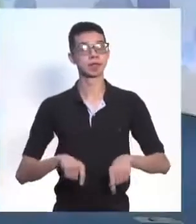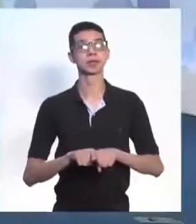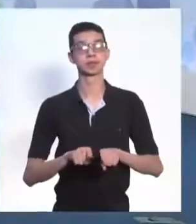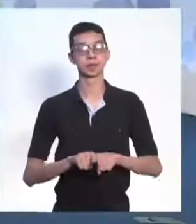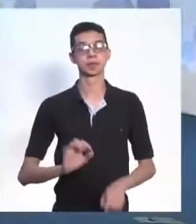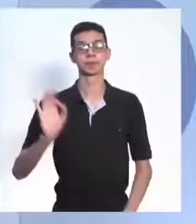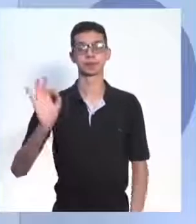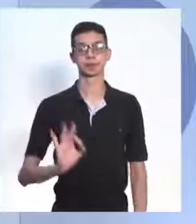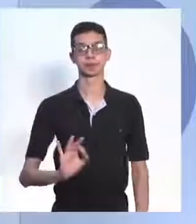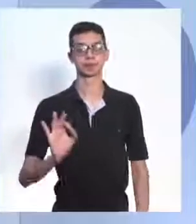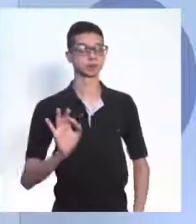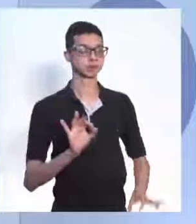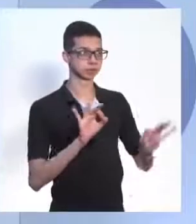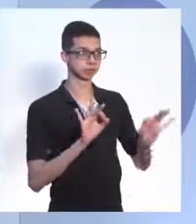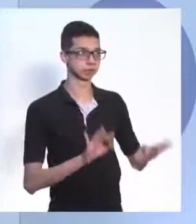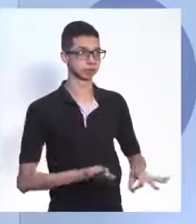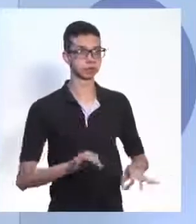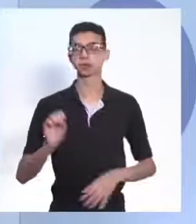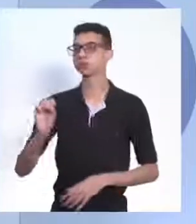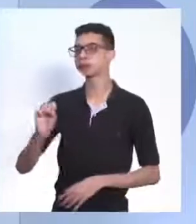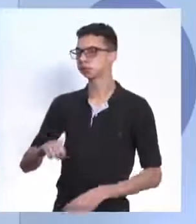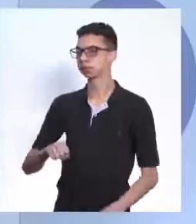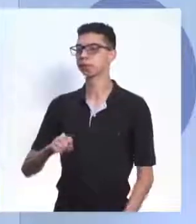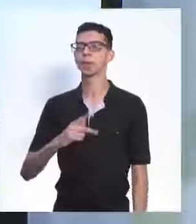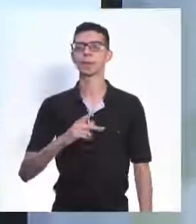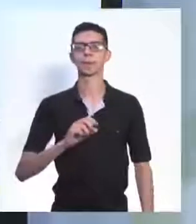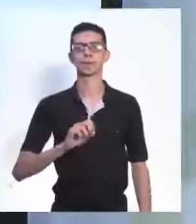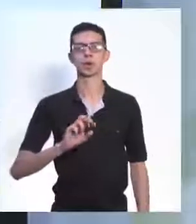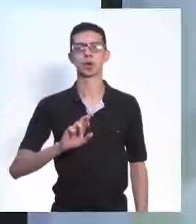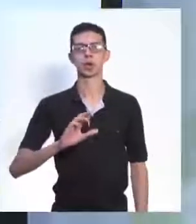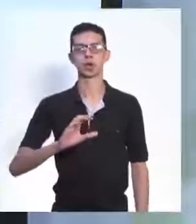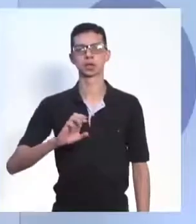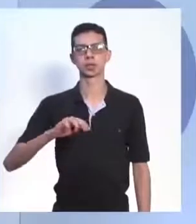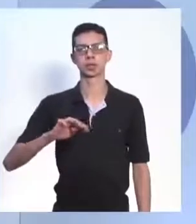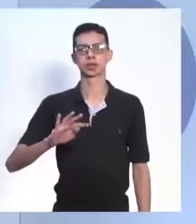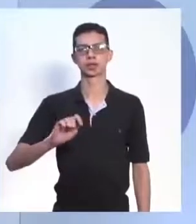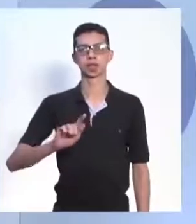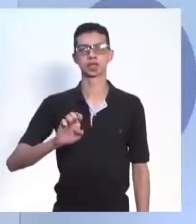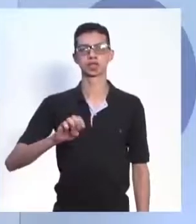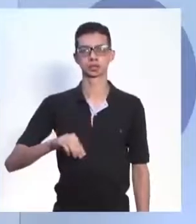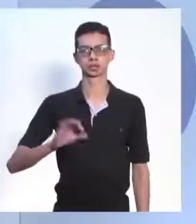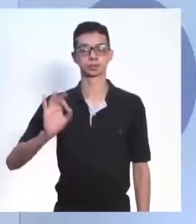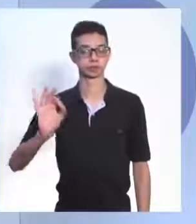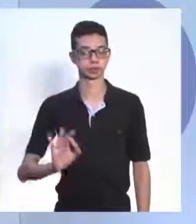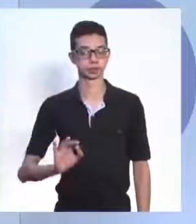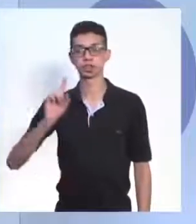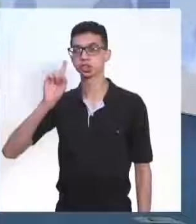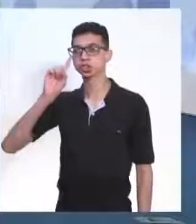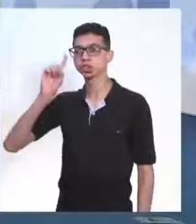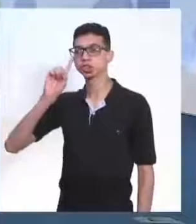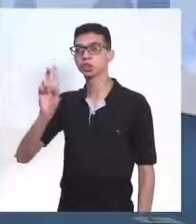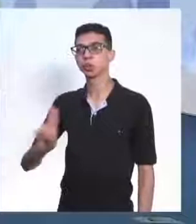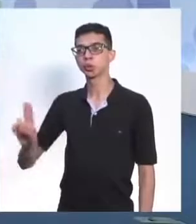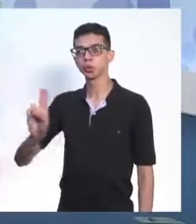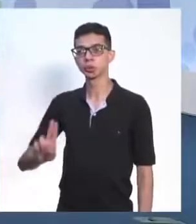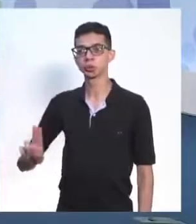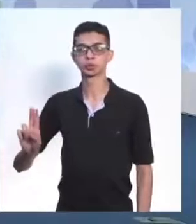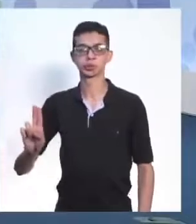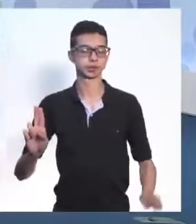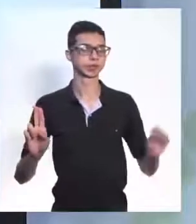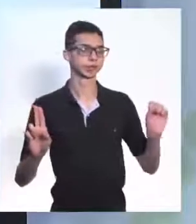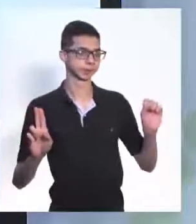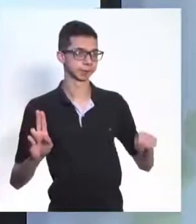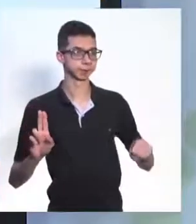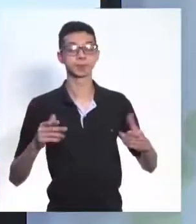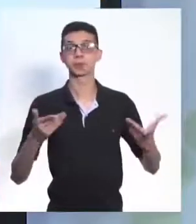não é? Sim. Da porcentagem. Que é o que a gente muito usa ao dia a dia, né, Ale? Exatamente. E aí hoje a